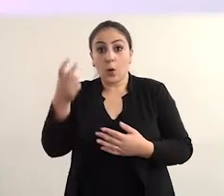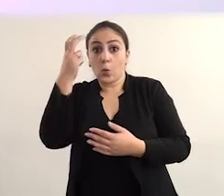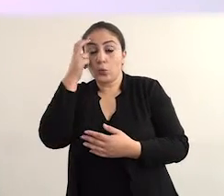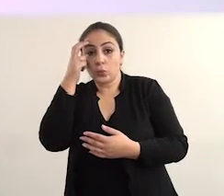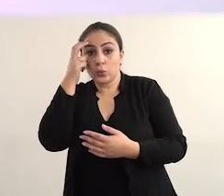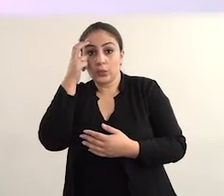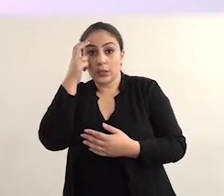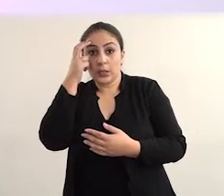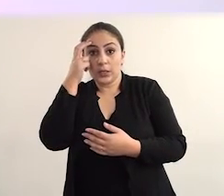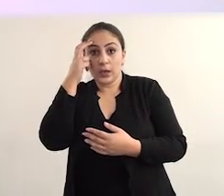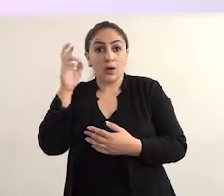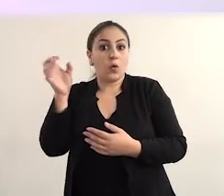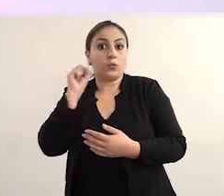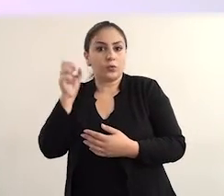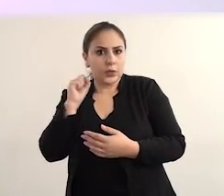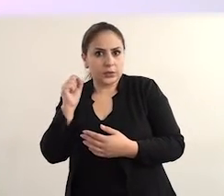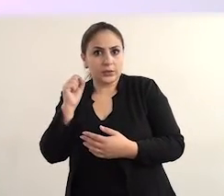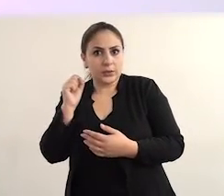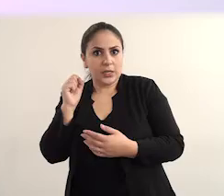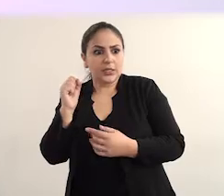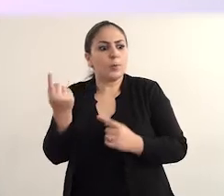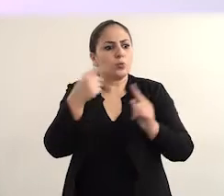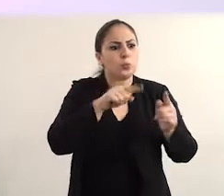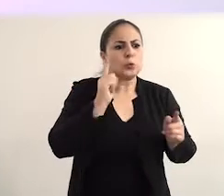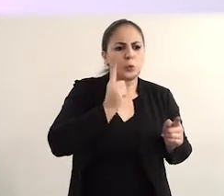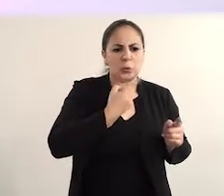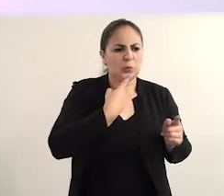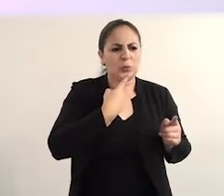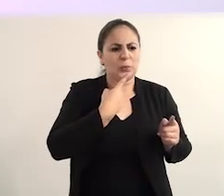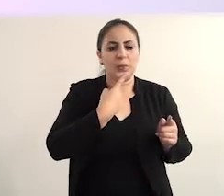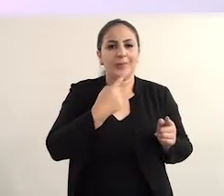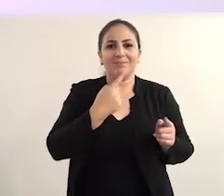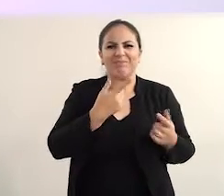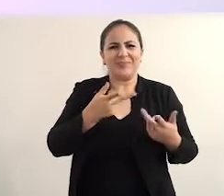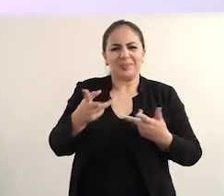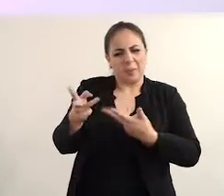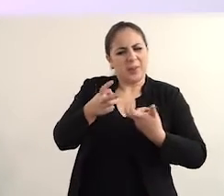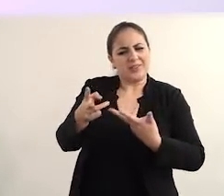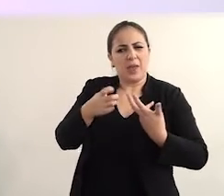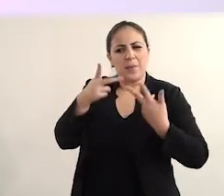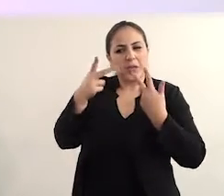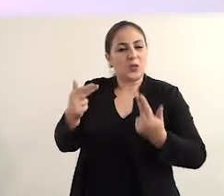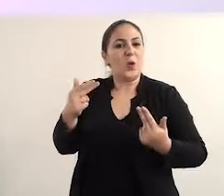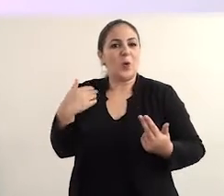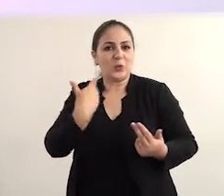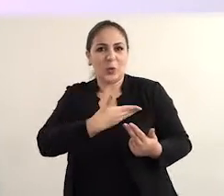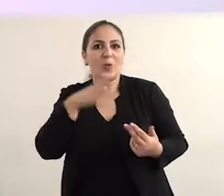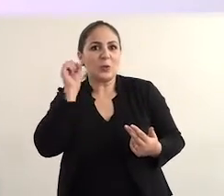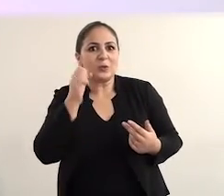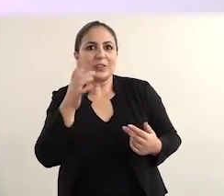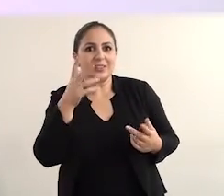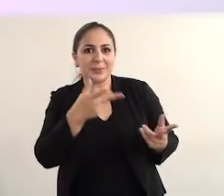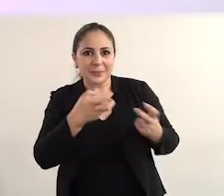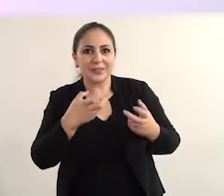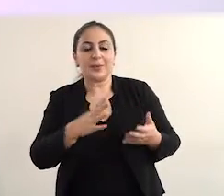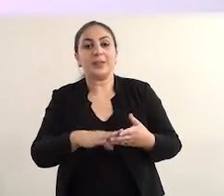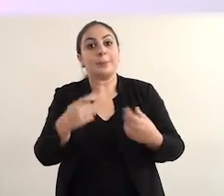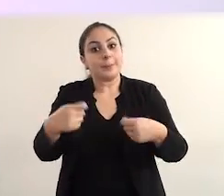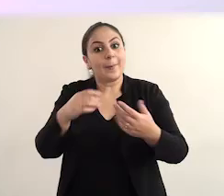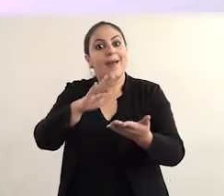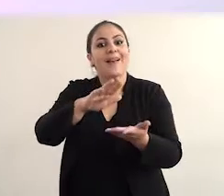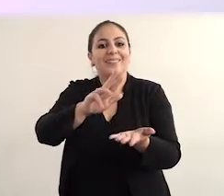vai ser a mesma que vai estar lá para o surdo. Talvez eles não vão entender da mesma forma como a gente entenda, né? Outra